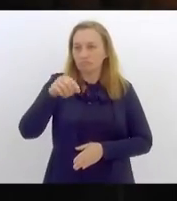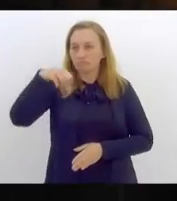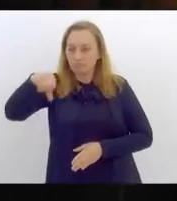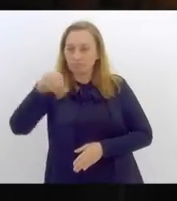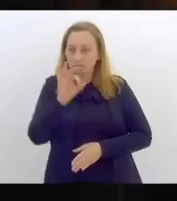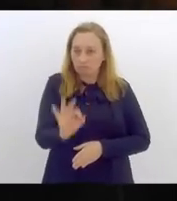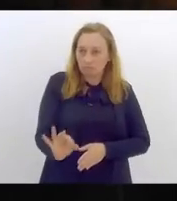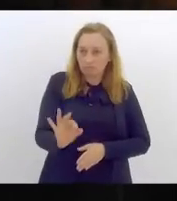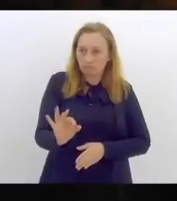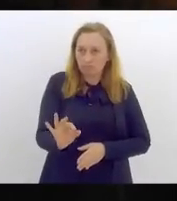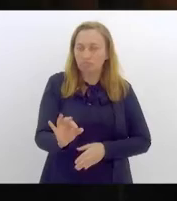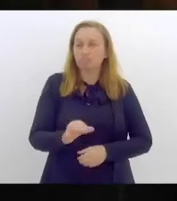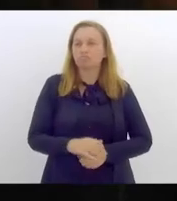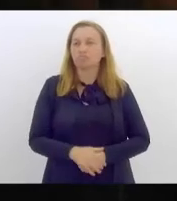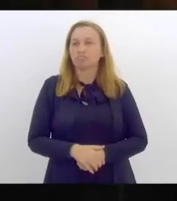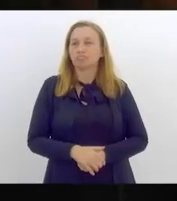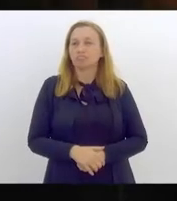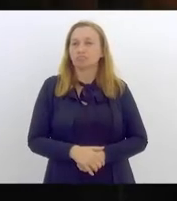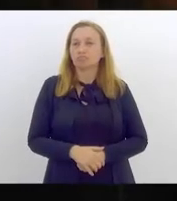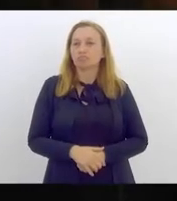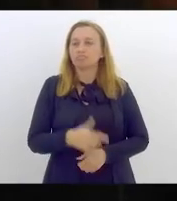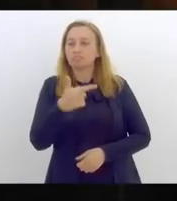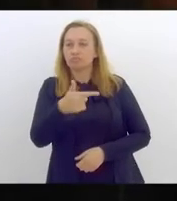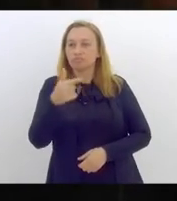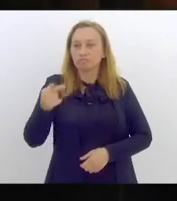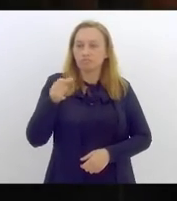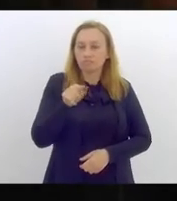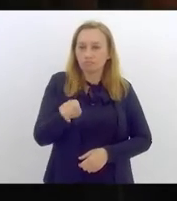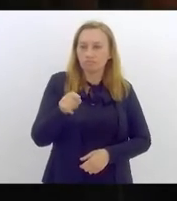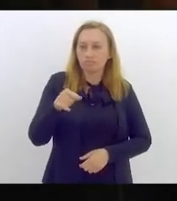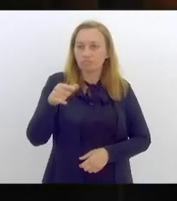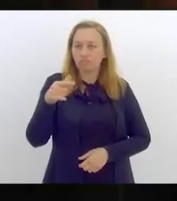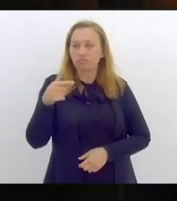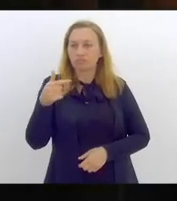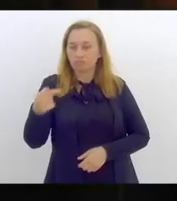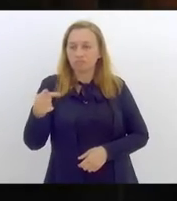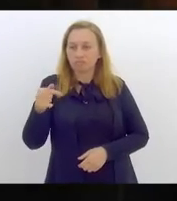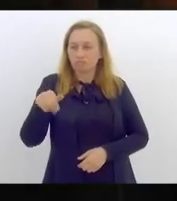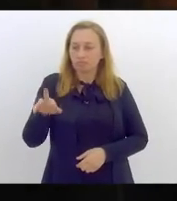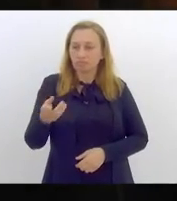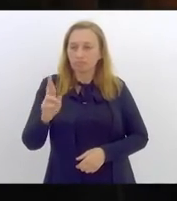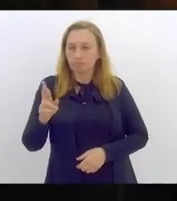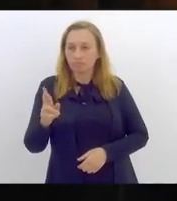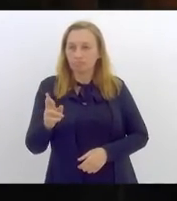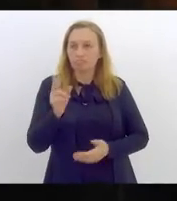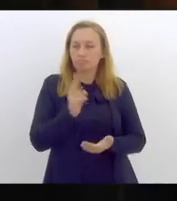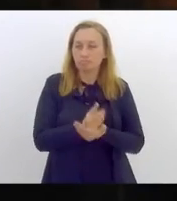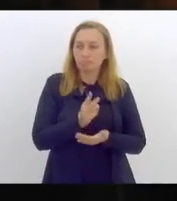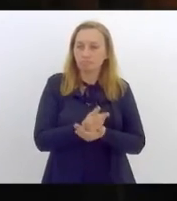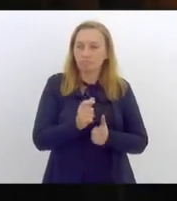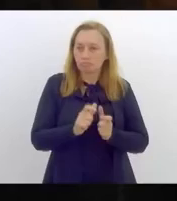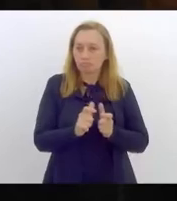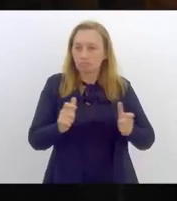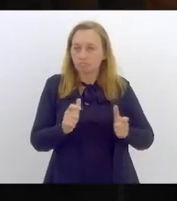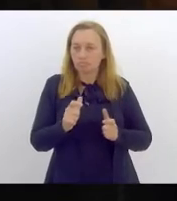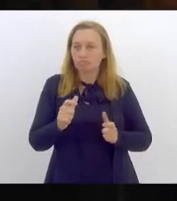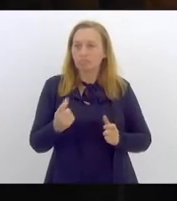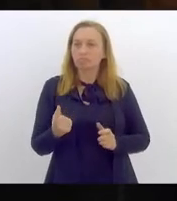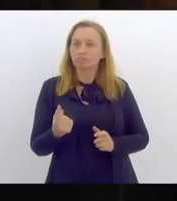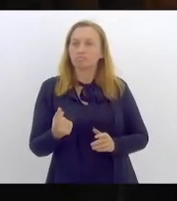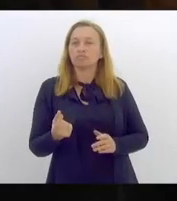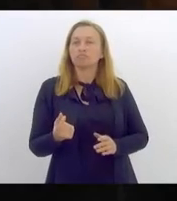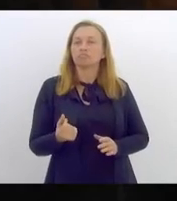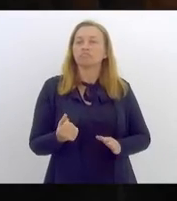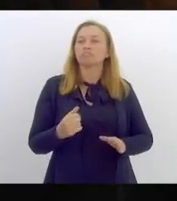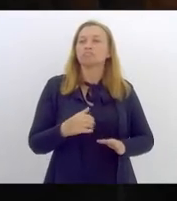31,9% e é o que vale a 27,7 bilhões. Mesmo com o aumento das receitas no Estado do Rio